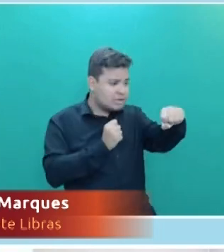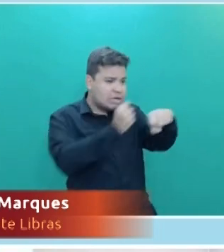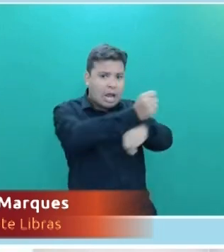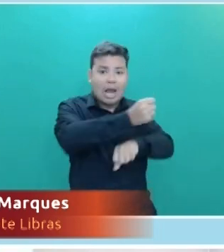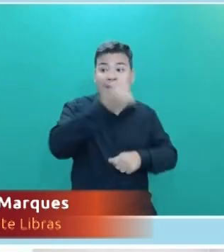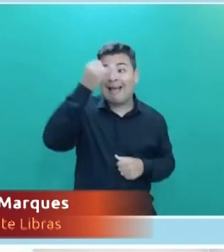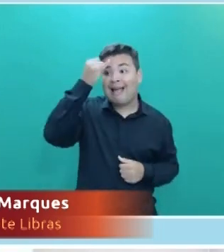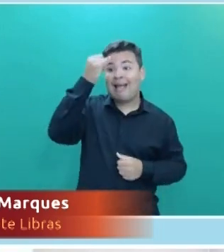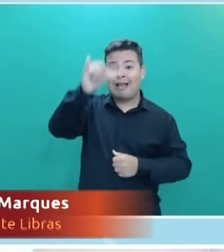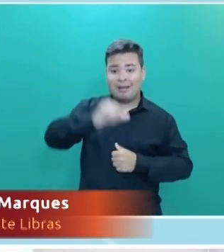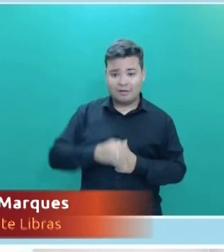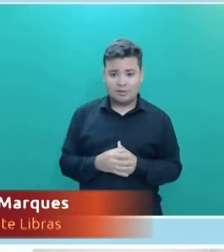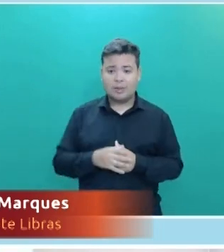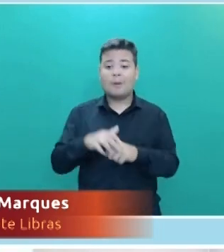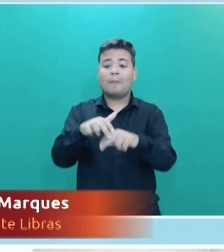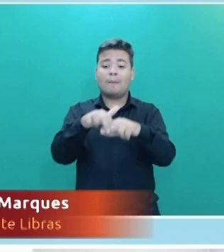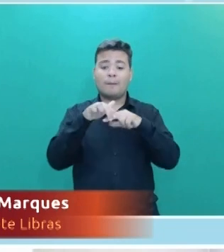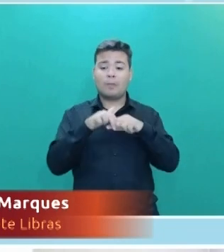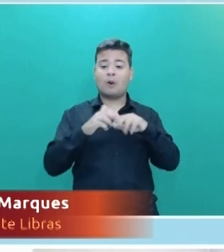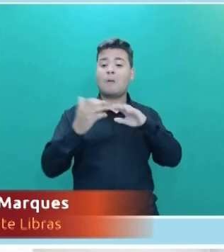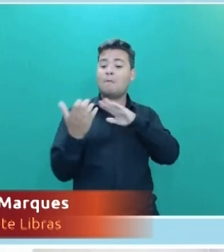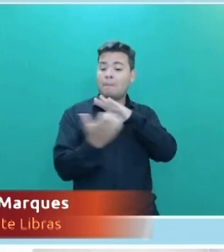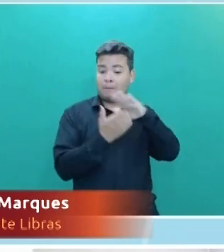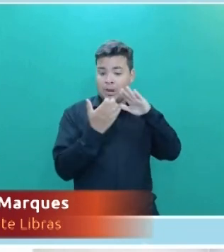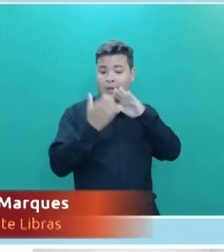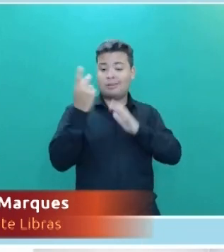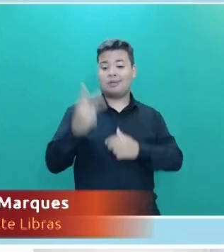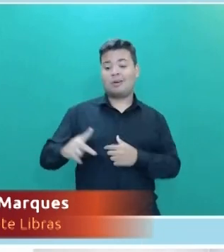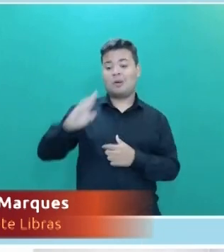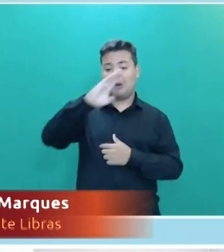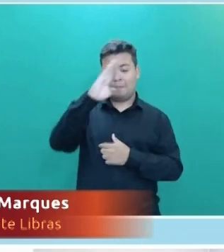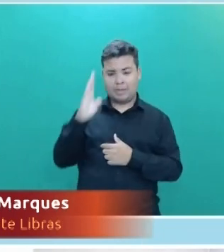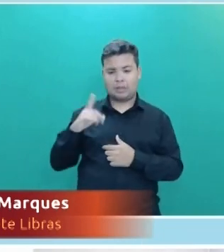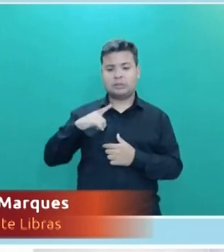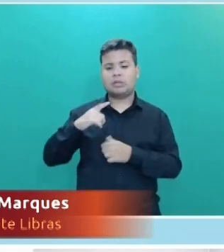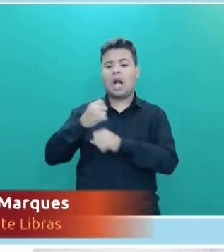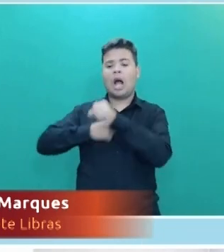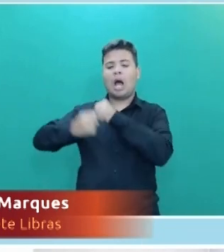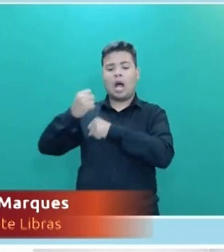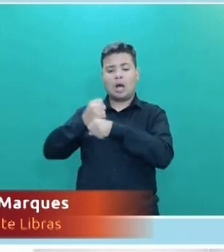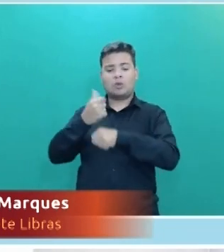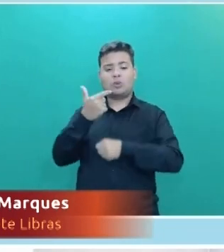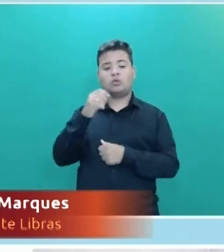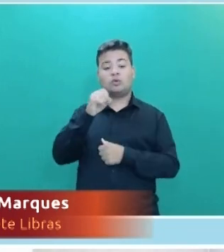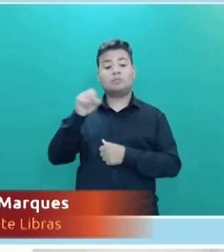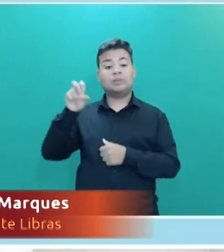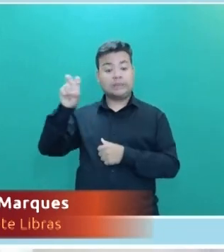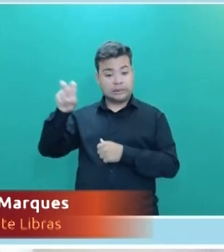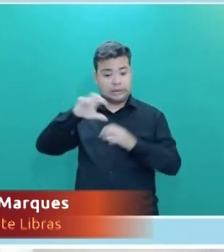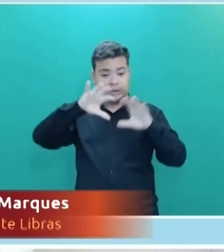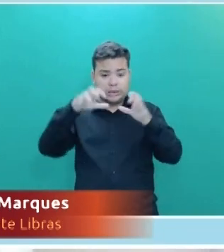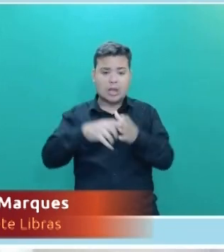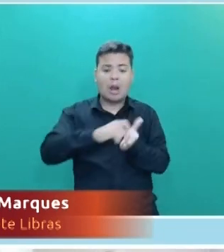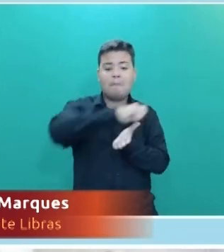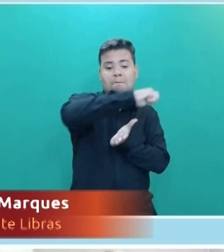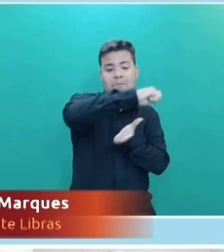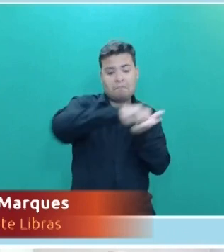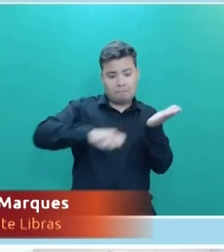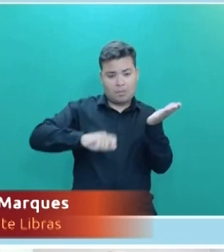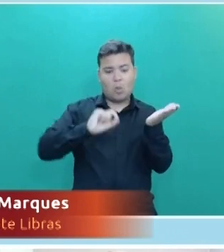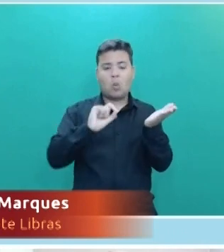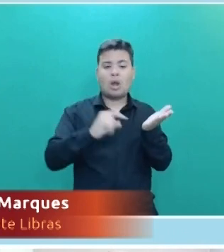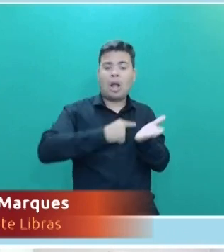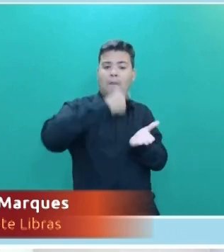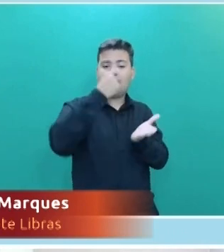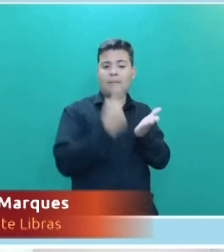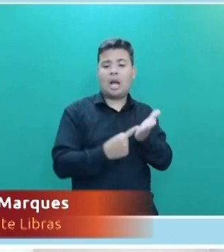que empresas do Brasil assinaram, desde 2005, um pacto nacional das empresas para combater